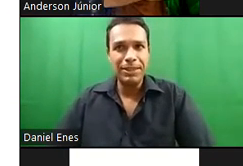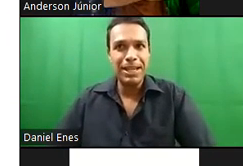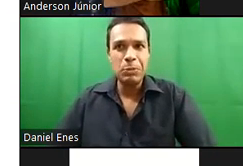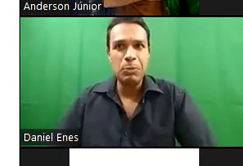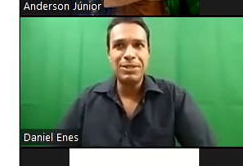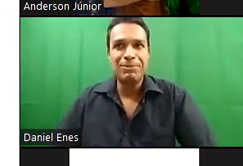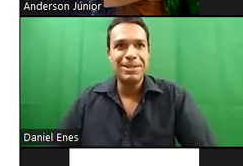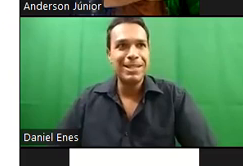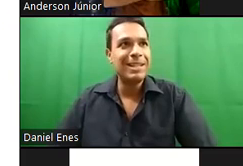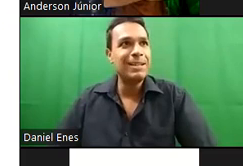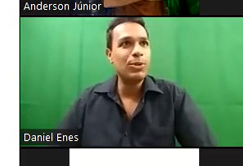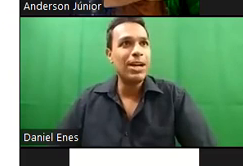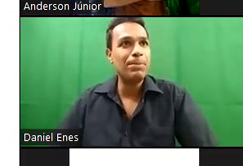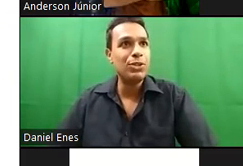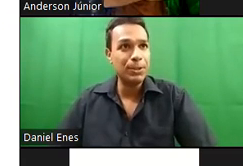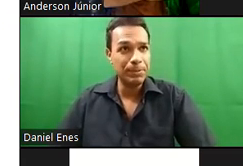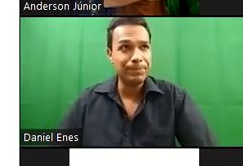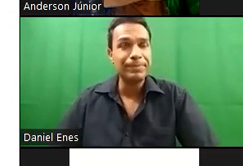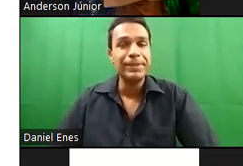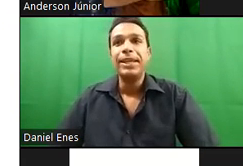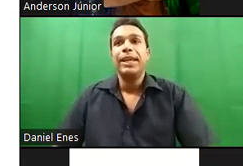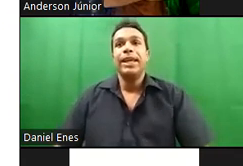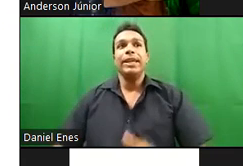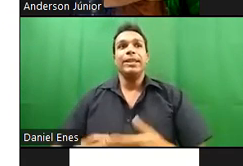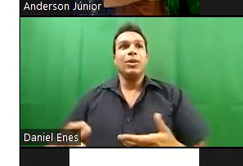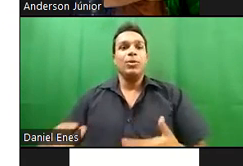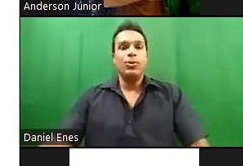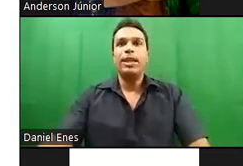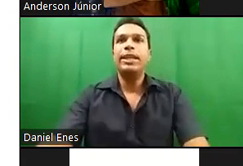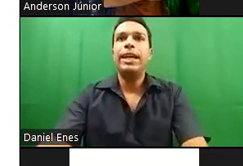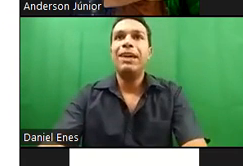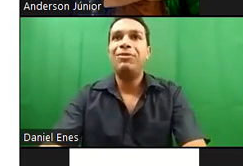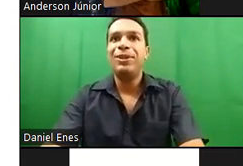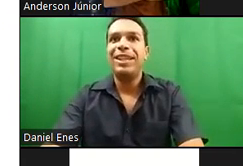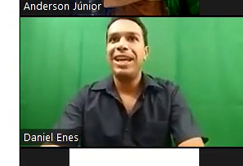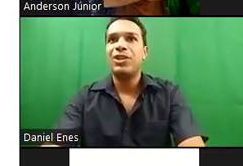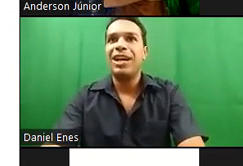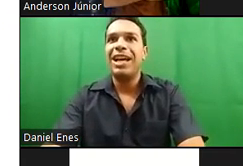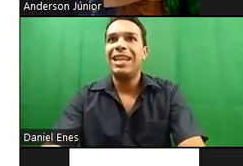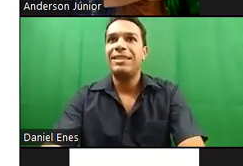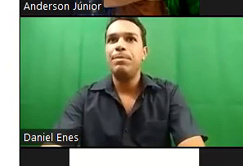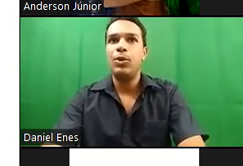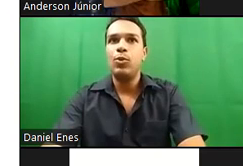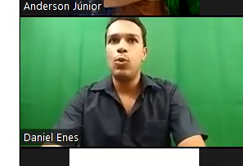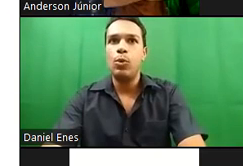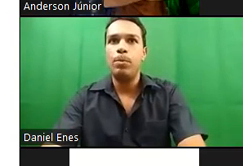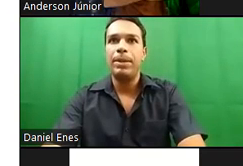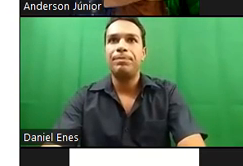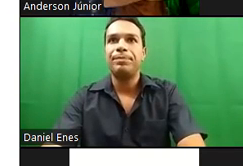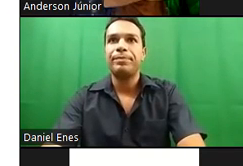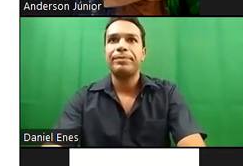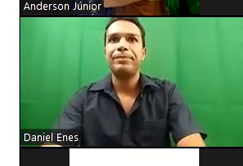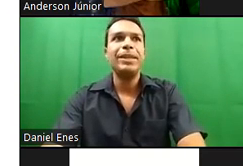Perfeita a resposta da Franciane, ela lembrou rapidinho. Então, o que a fonética ela se